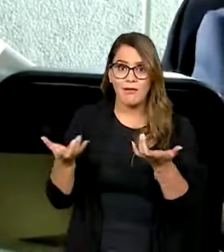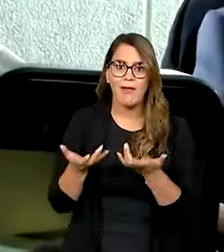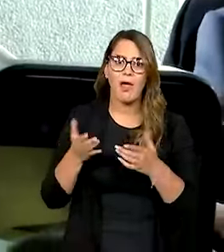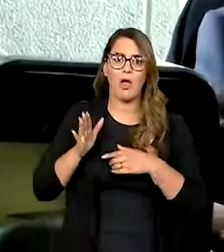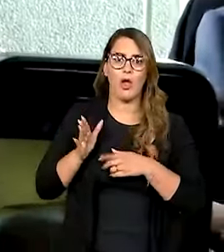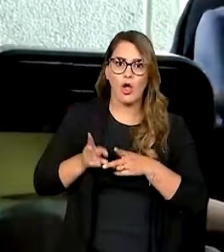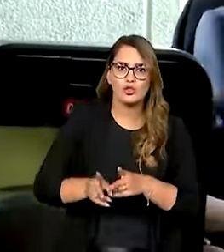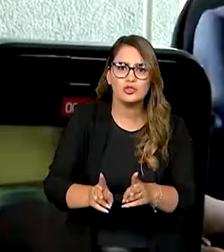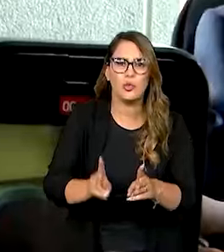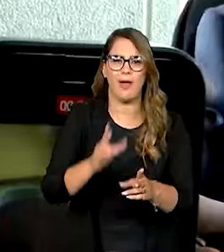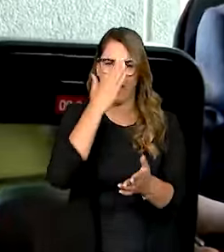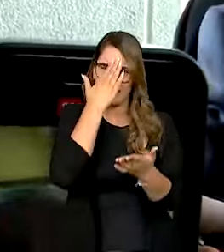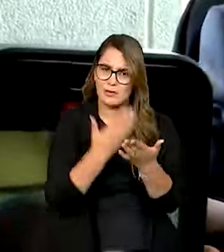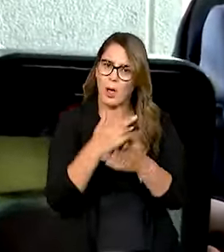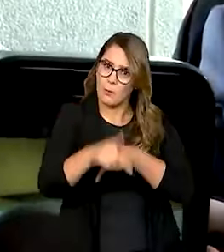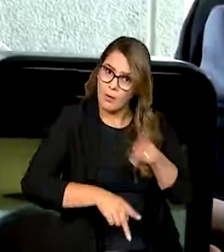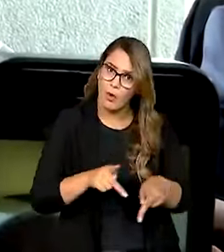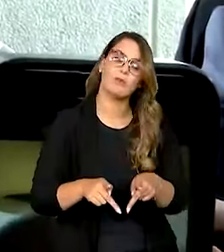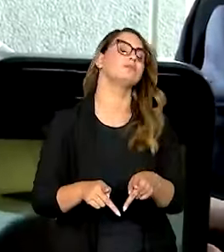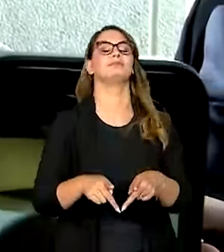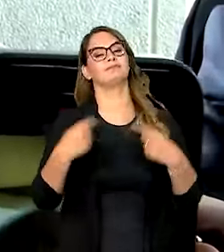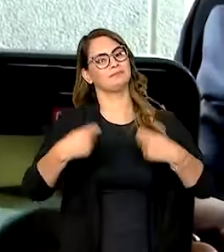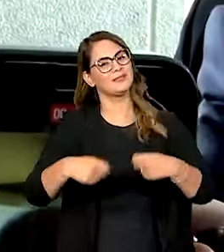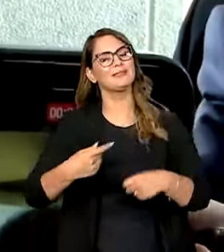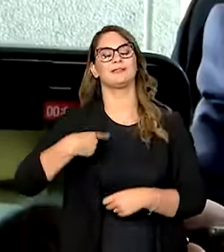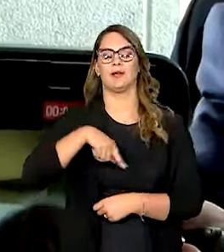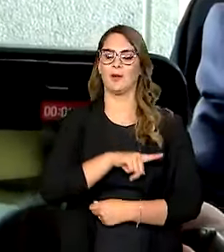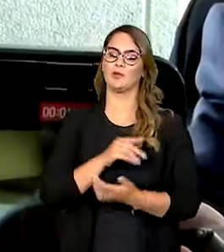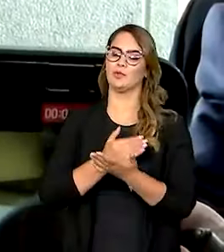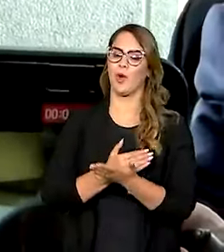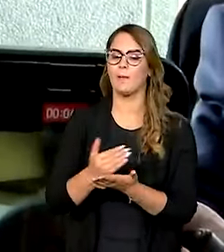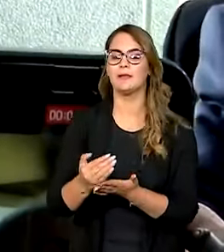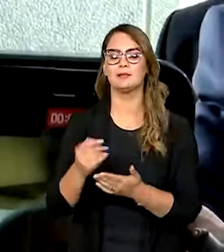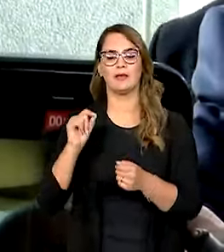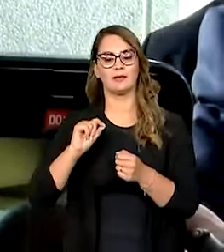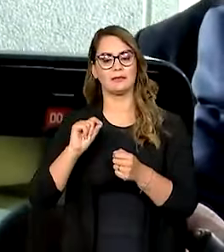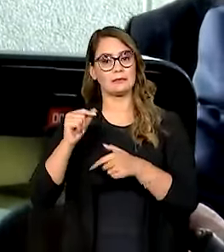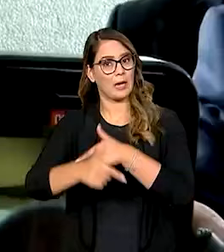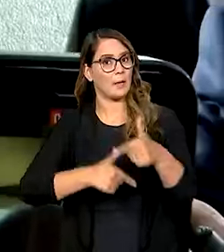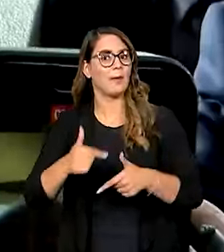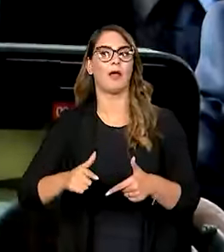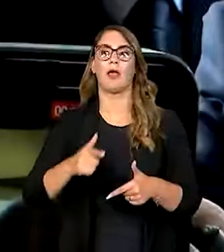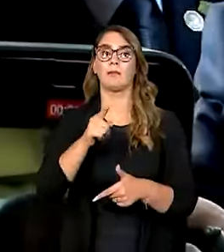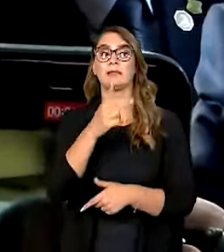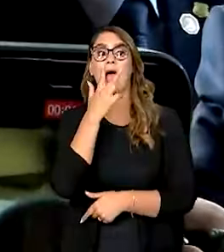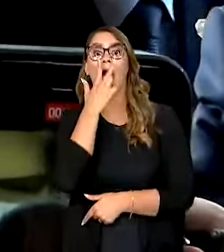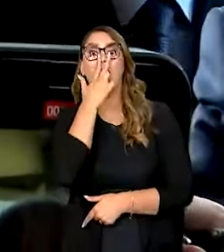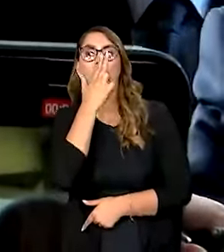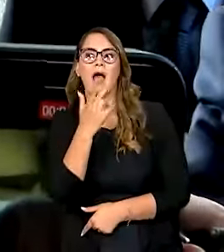continuar sendo acreditados pelo povo é preciso que a gente comece a fazer as coisas que as pessoas estão achando que nós